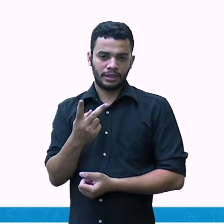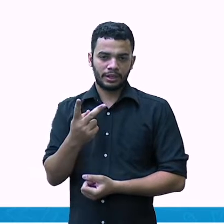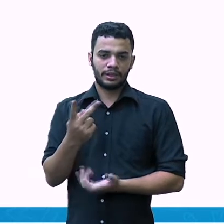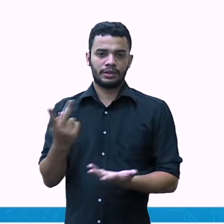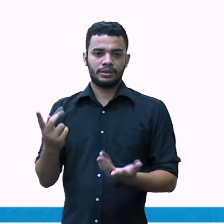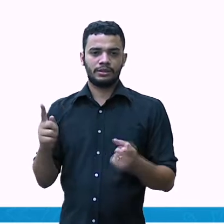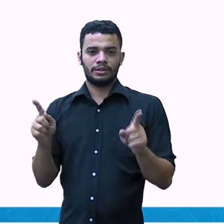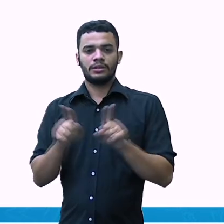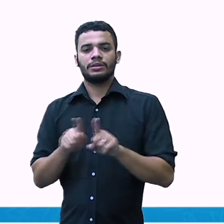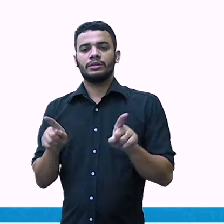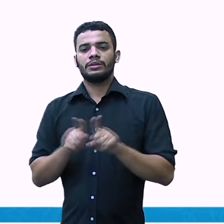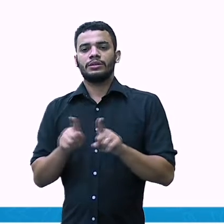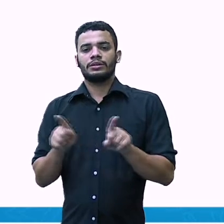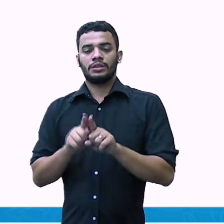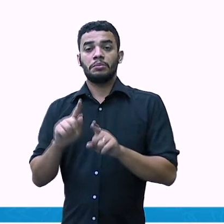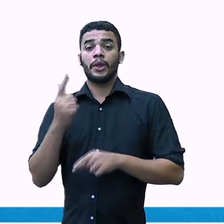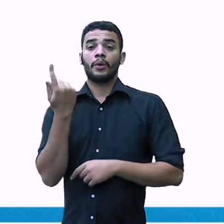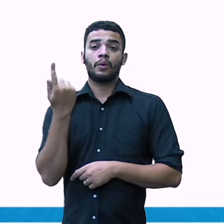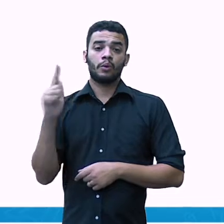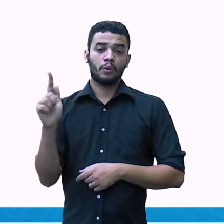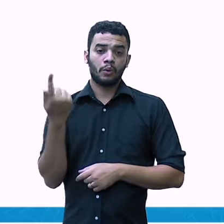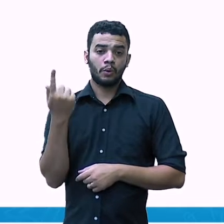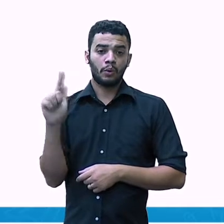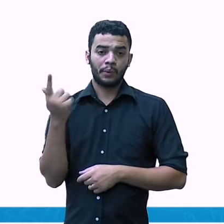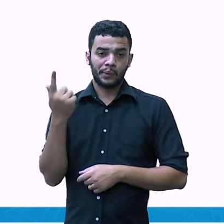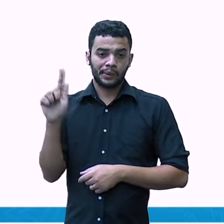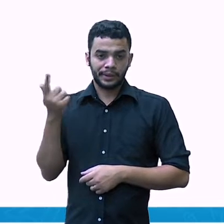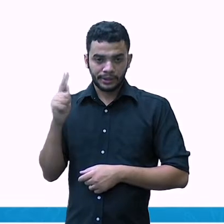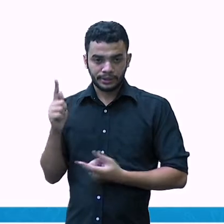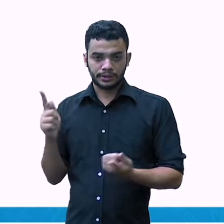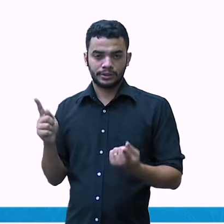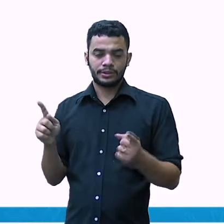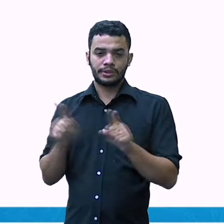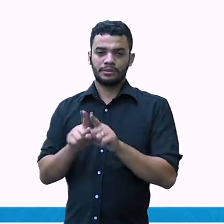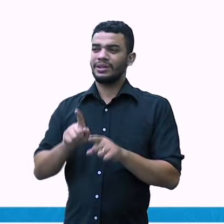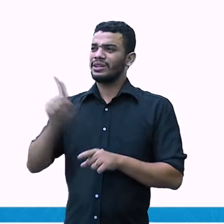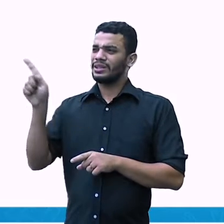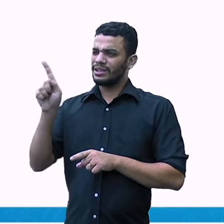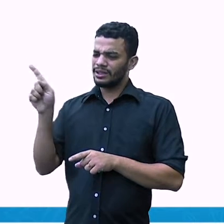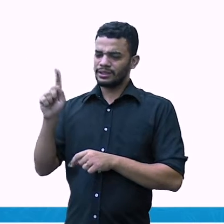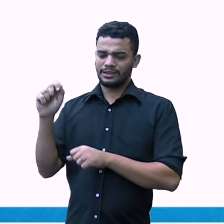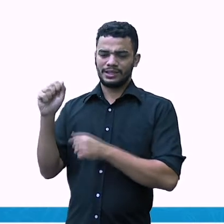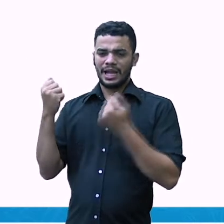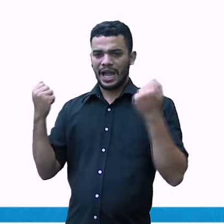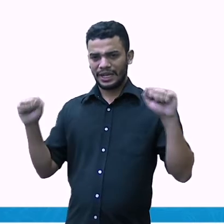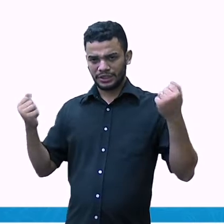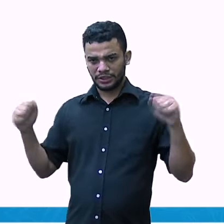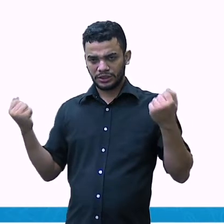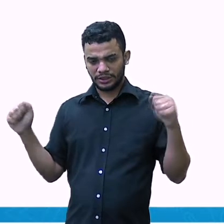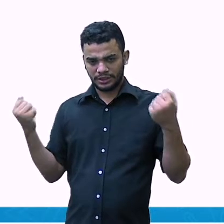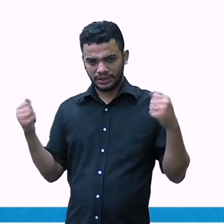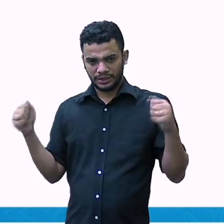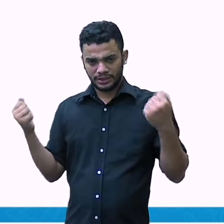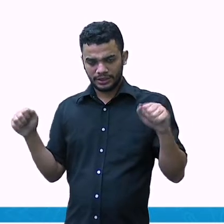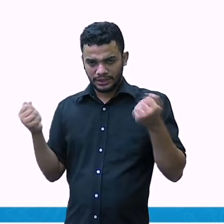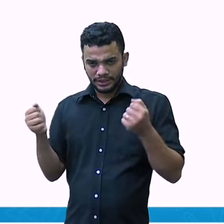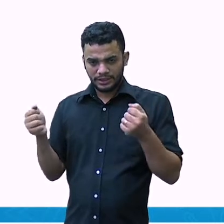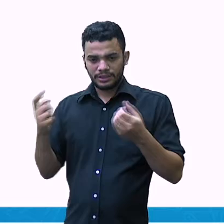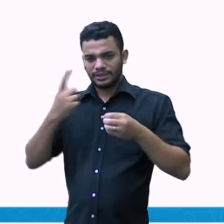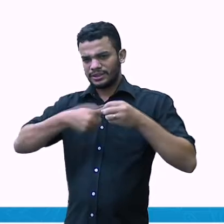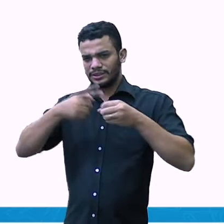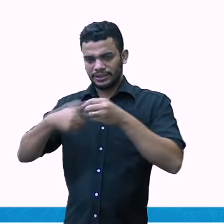no Brasil, e Buenos Aires, na Argentina, também acontecem essas cidades planejadas.